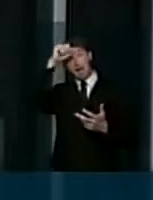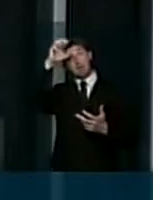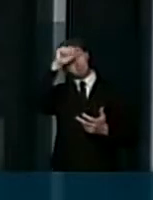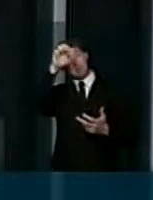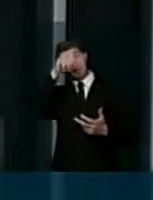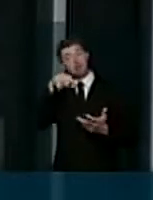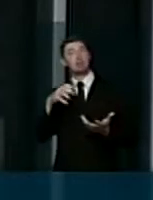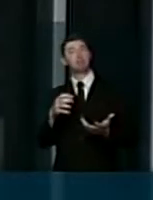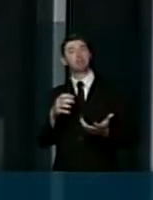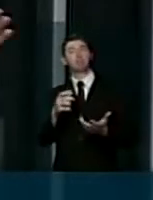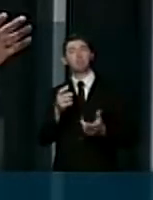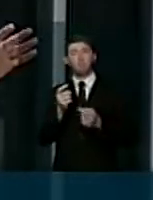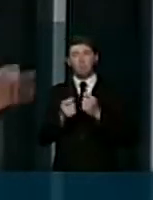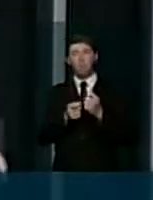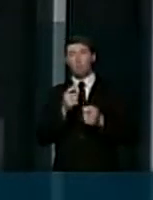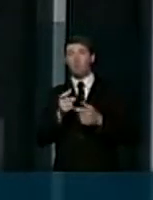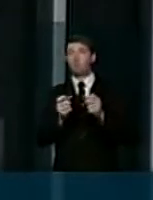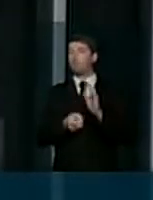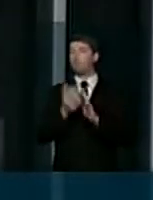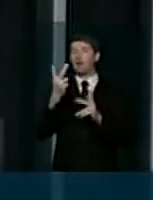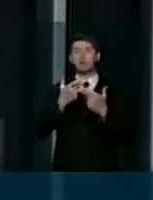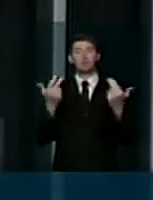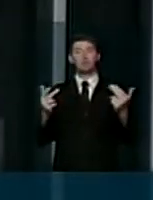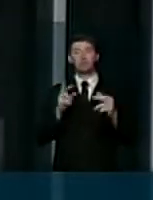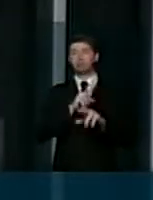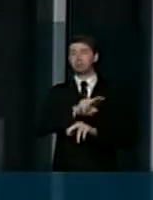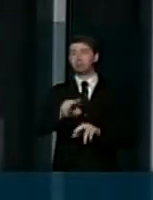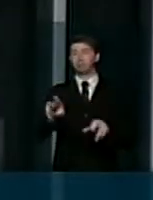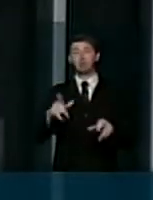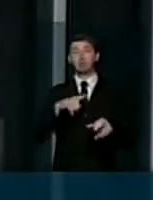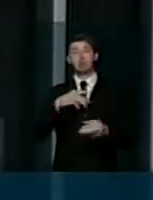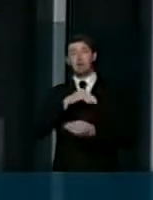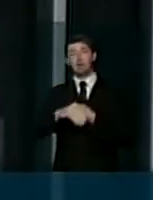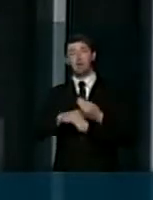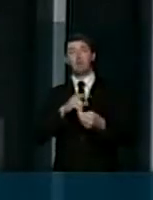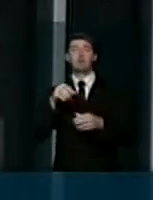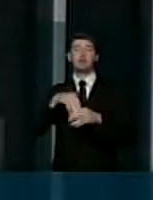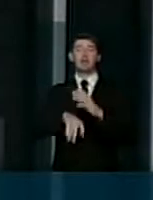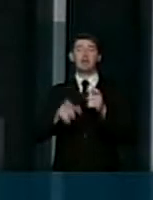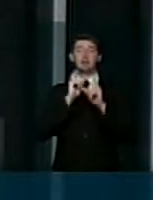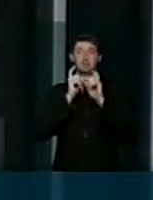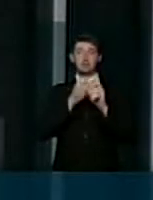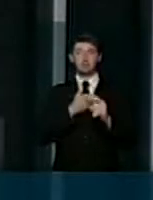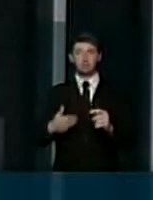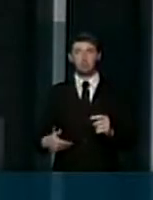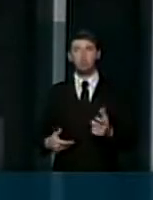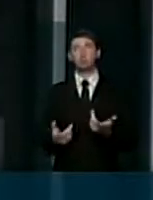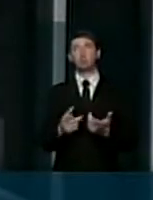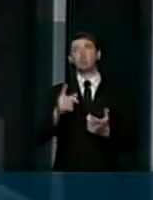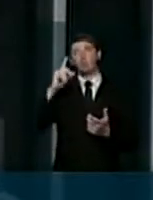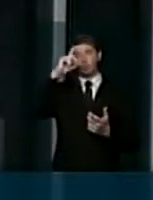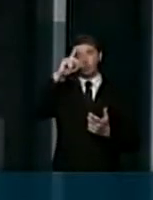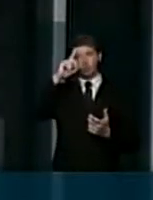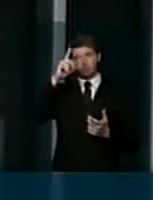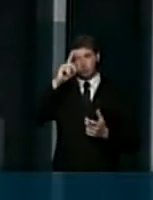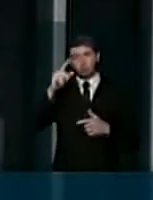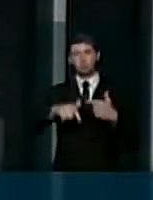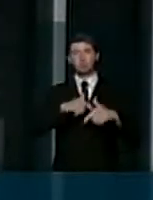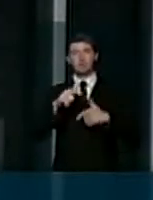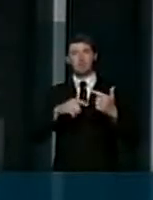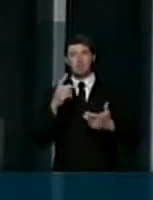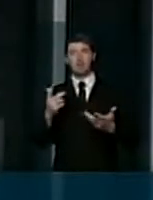pouco sobre os mais variados temas que envolvem a gestão pública, envolve o dia a dia das